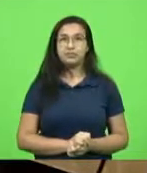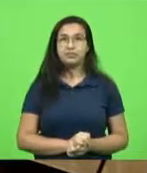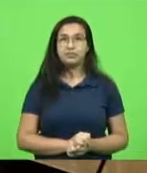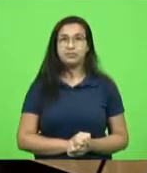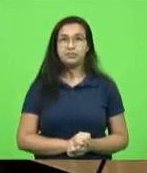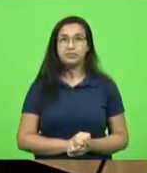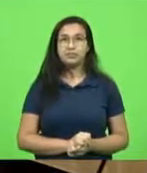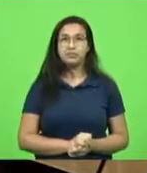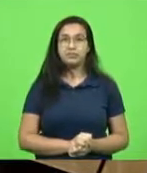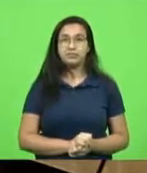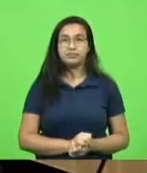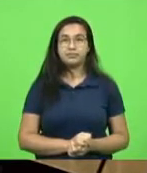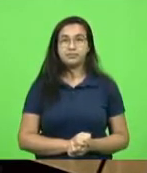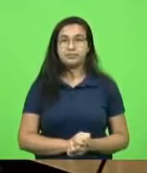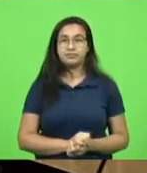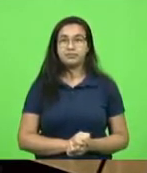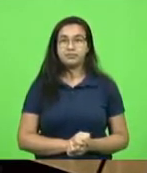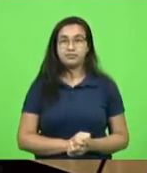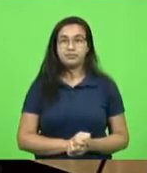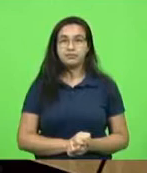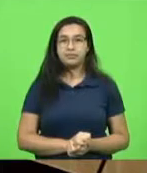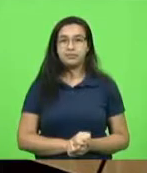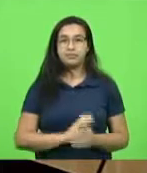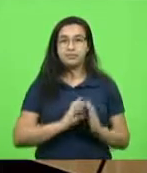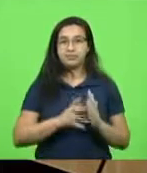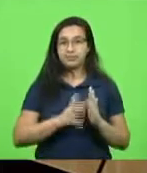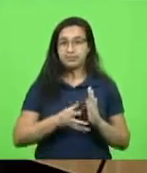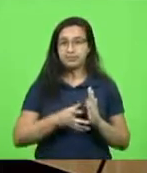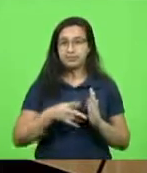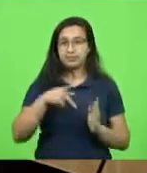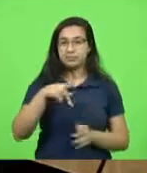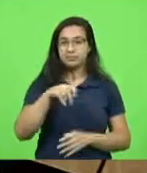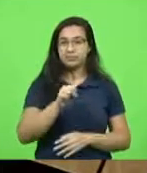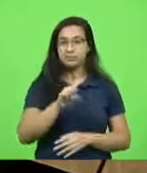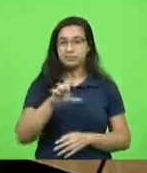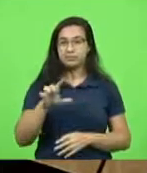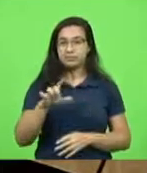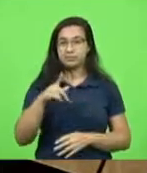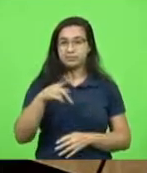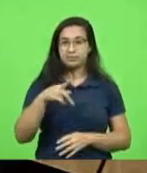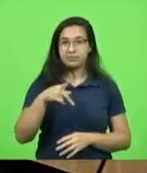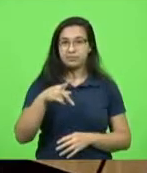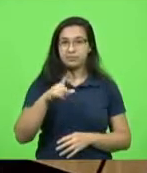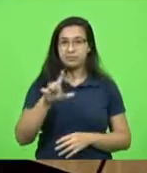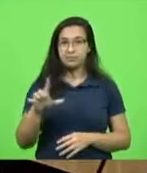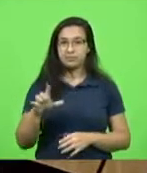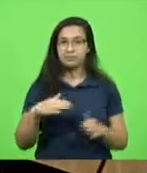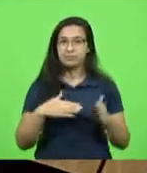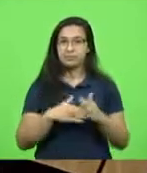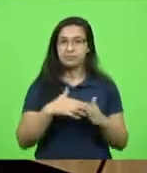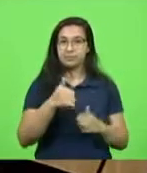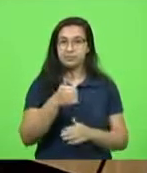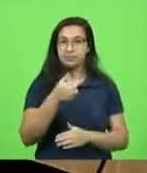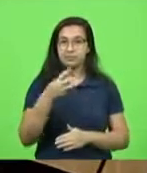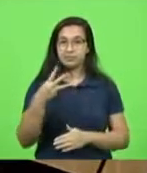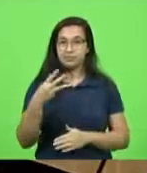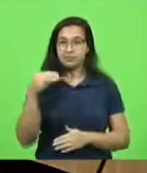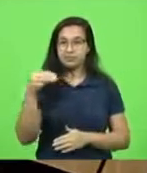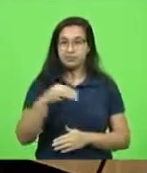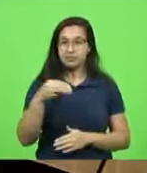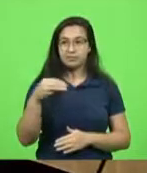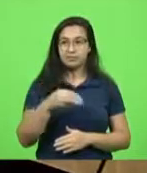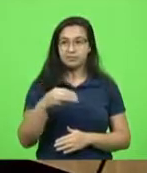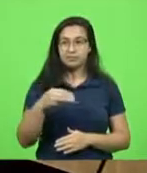e o bloco psl pl13 minutos Deputado Maurício